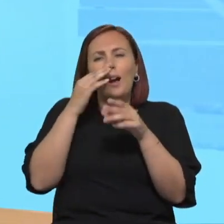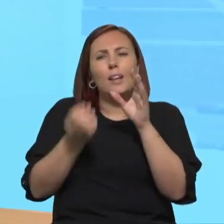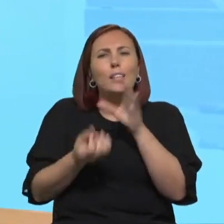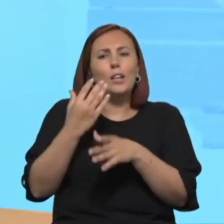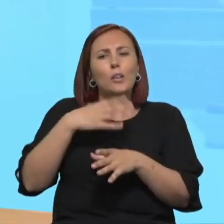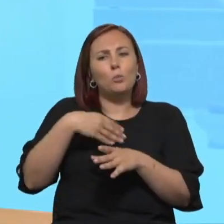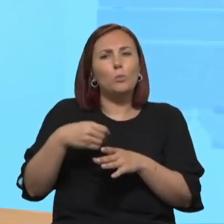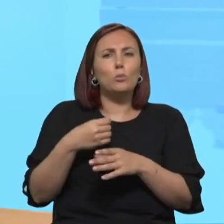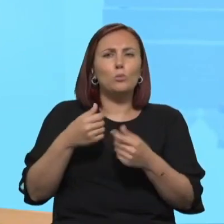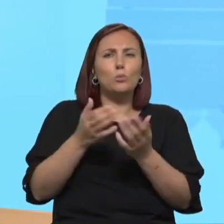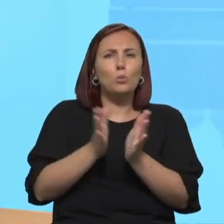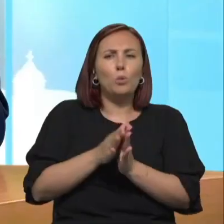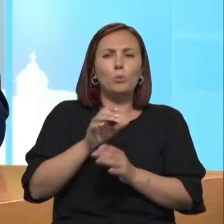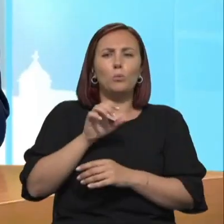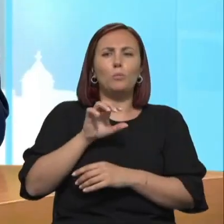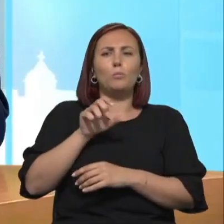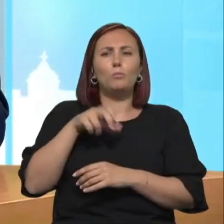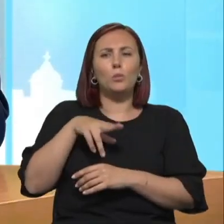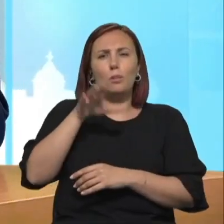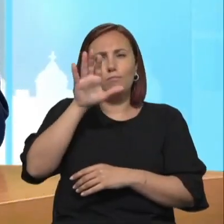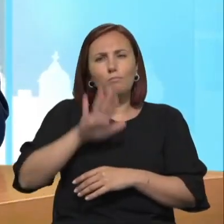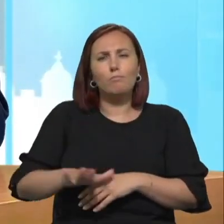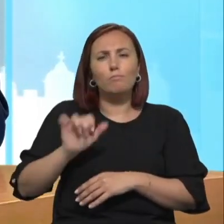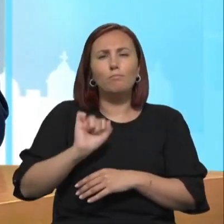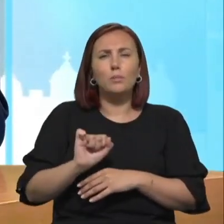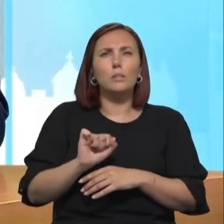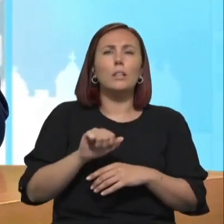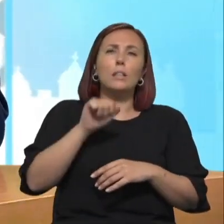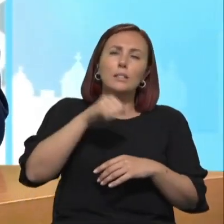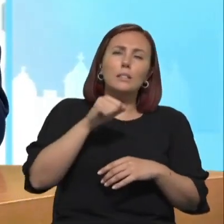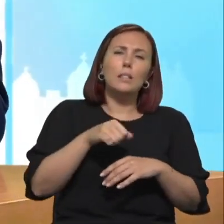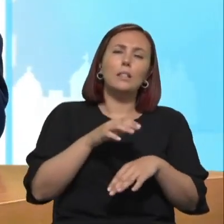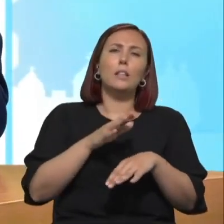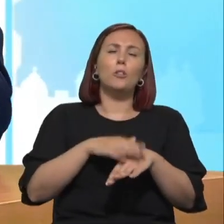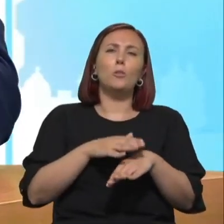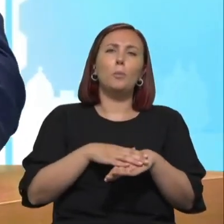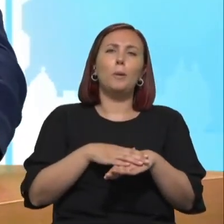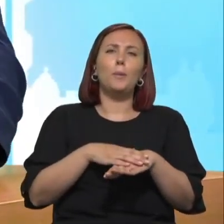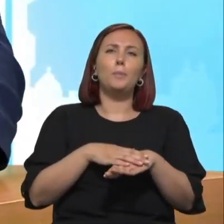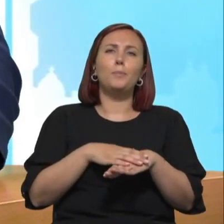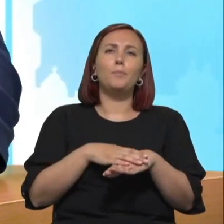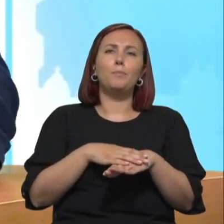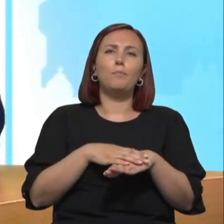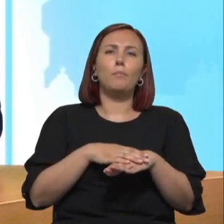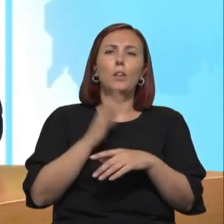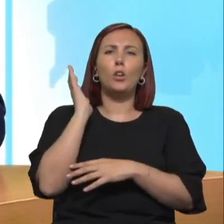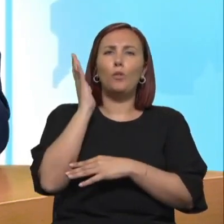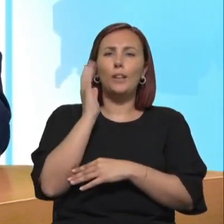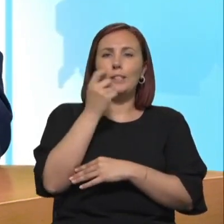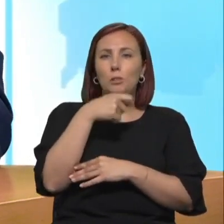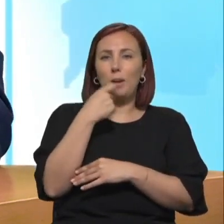o país. Eu penso que sim, nós, aliás, pensamos que sim. É por isso que, nomeadamente para as conferências de maio deste